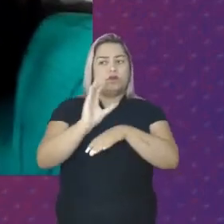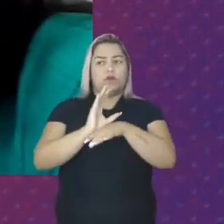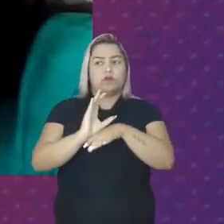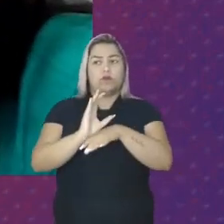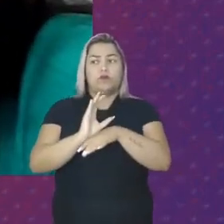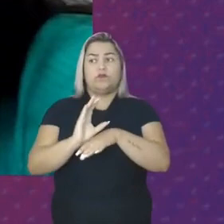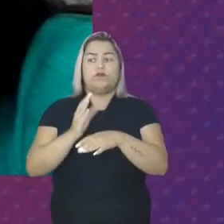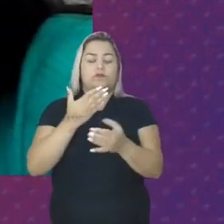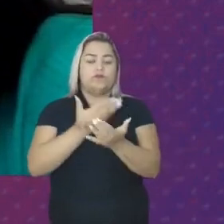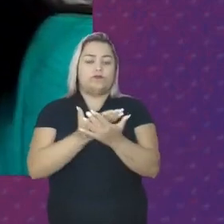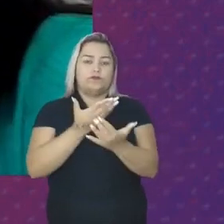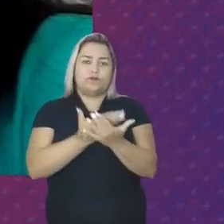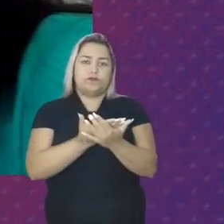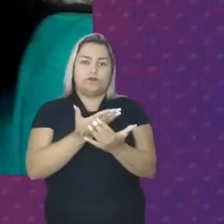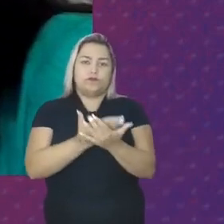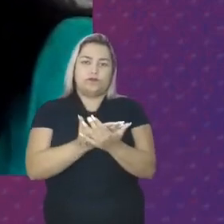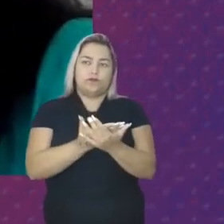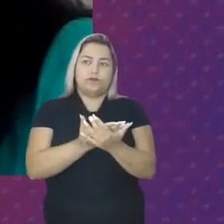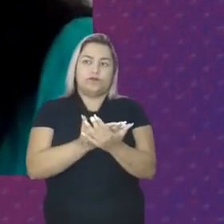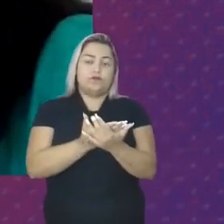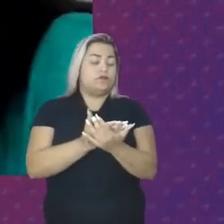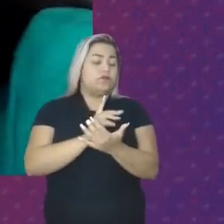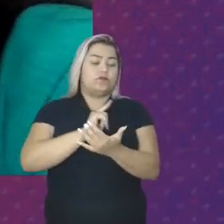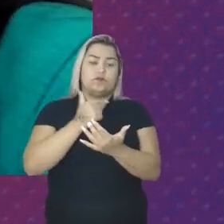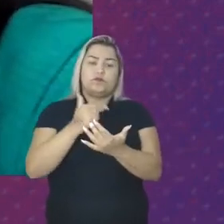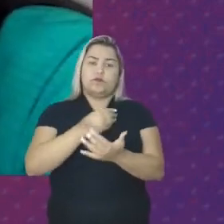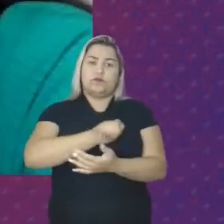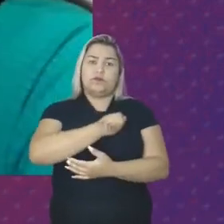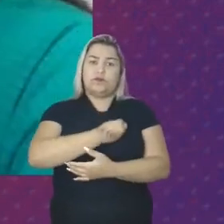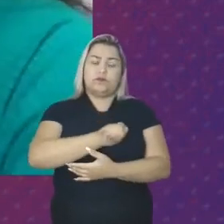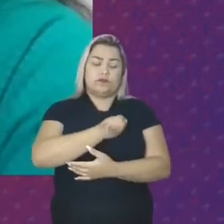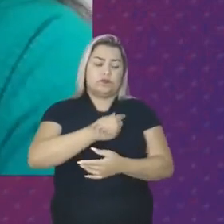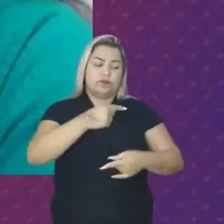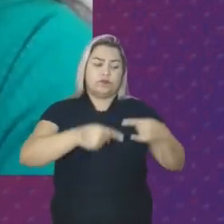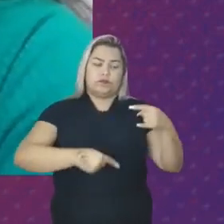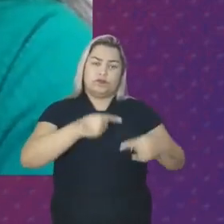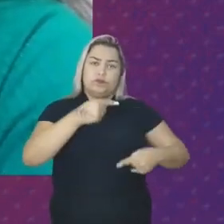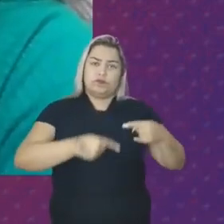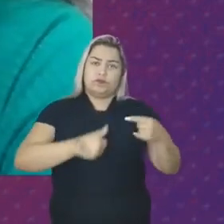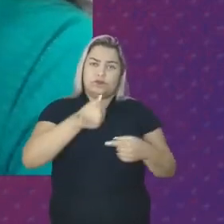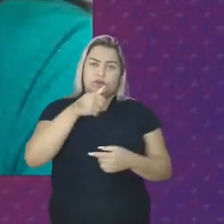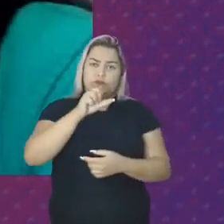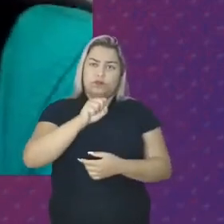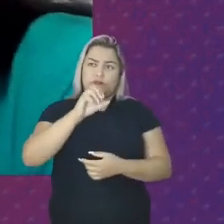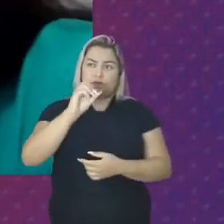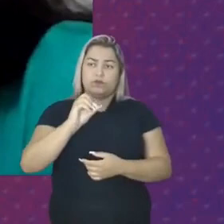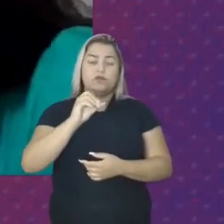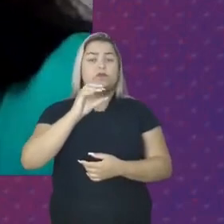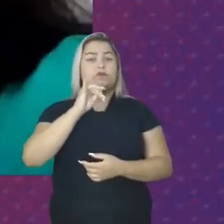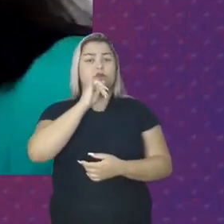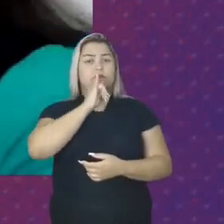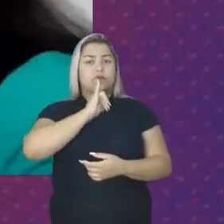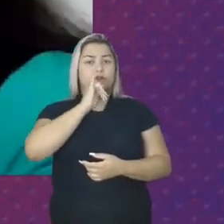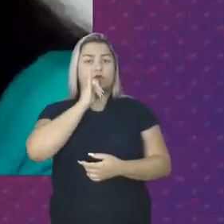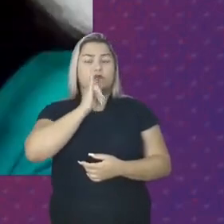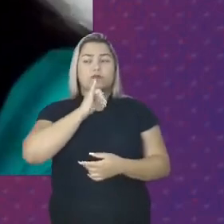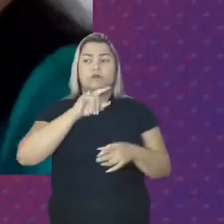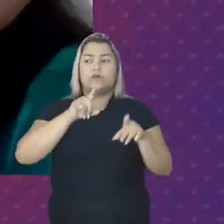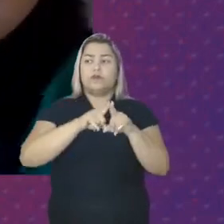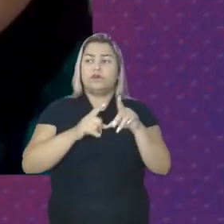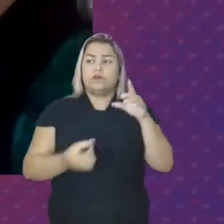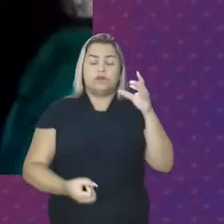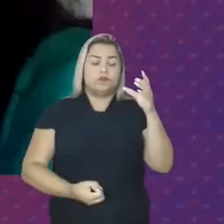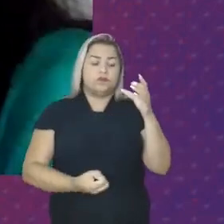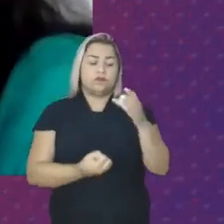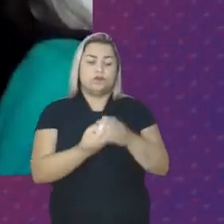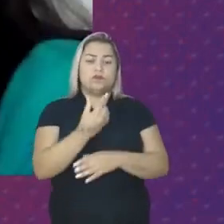por estudantes, mas que não tinham a vivência da política do 180, por exemplo. Então, é um formulário que ele foi criado mais